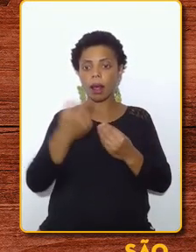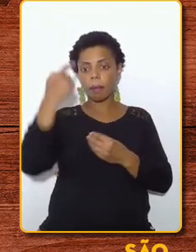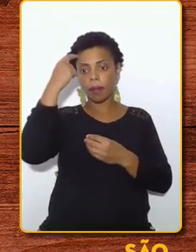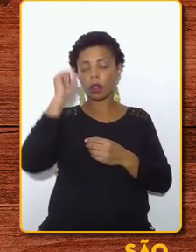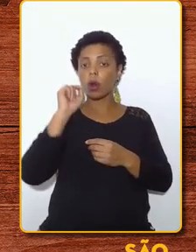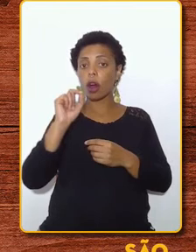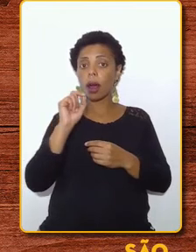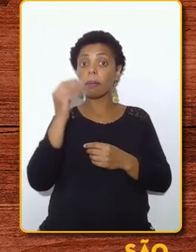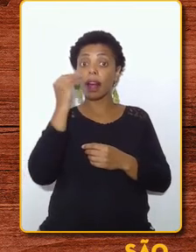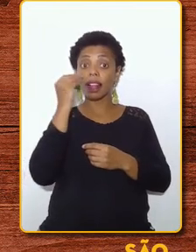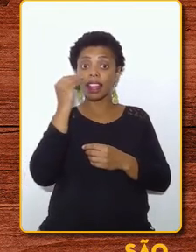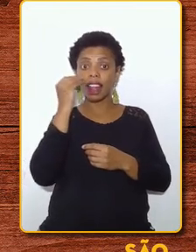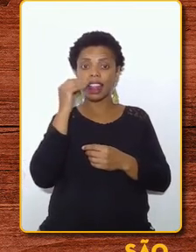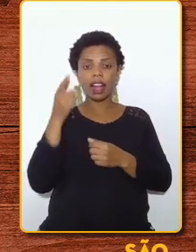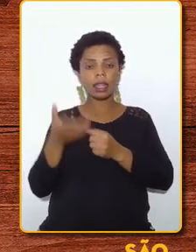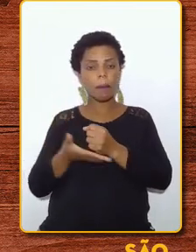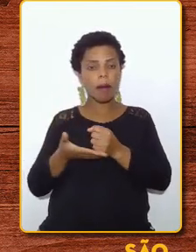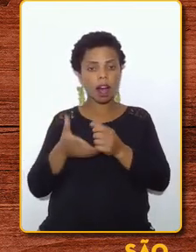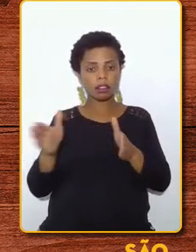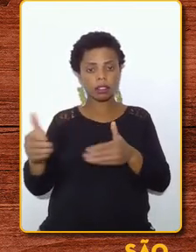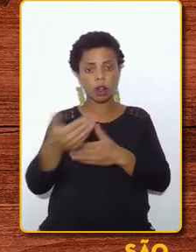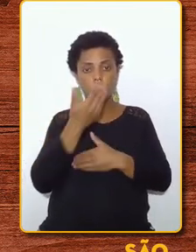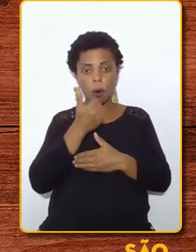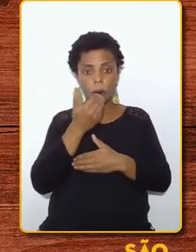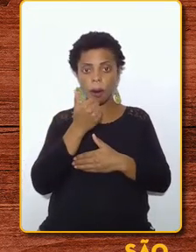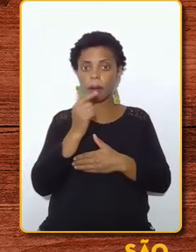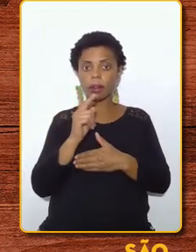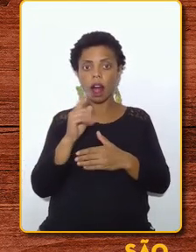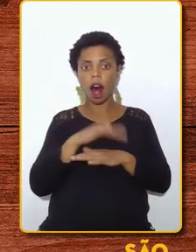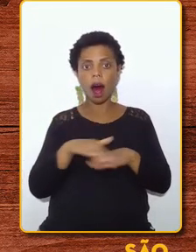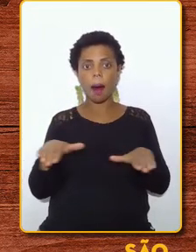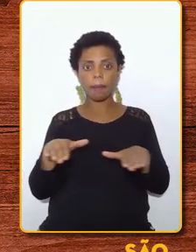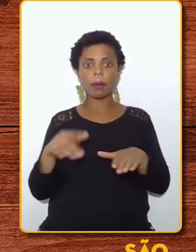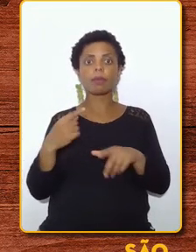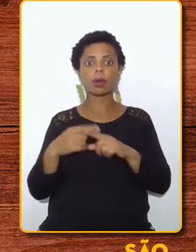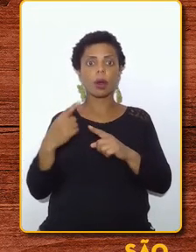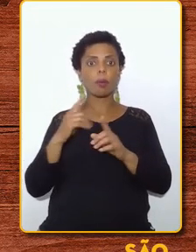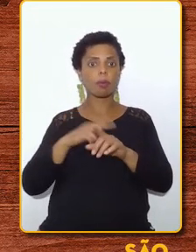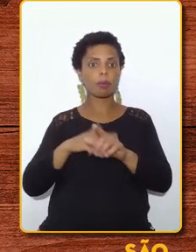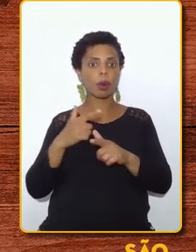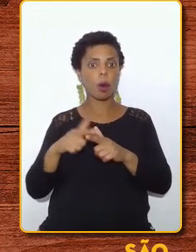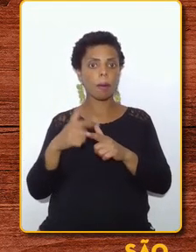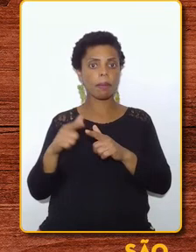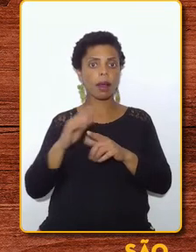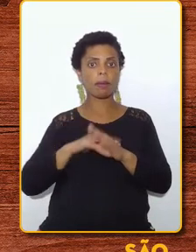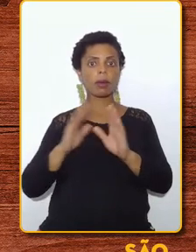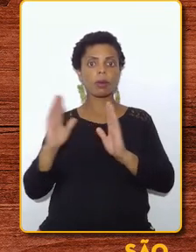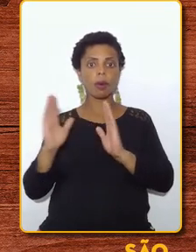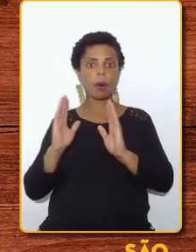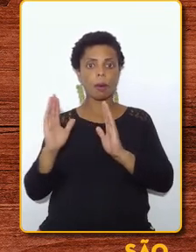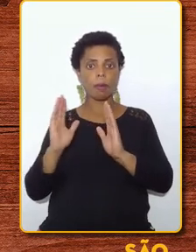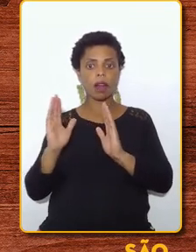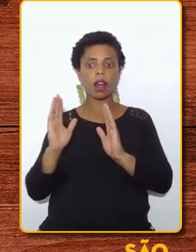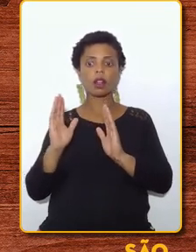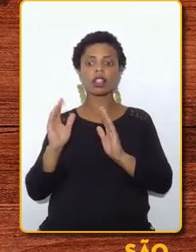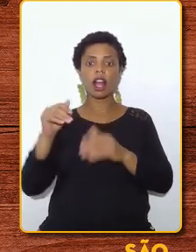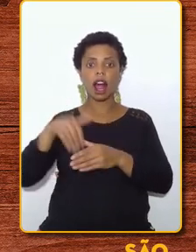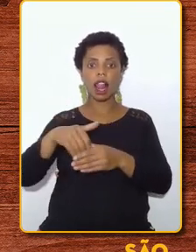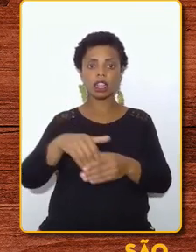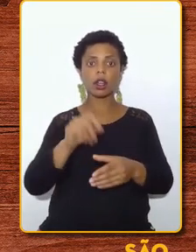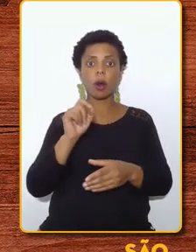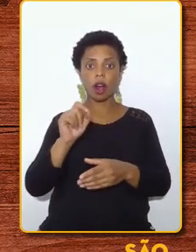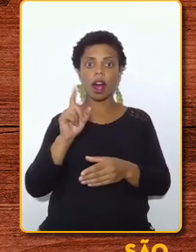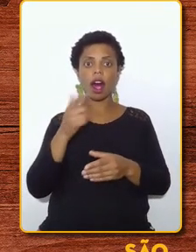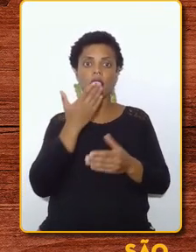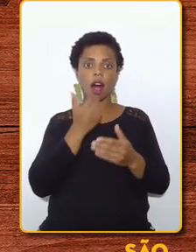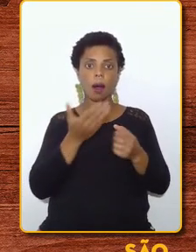cesta básica. Nós tínhamos um grande problema nas épocas da eleição de usar a cesta básica. O programa da agricultura familiar foi um substituto